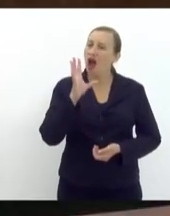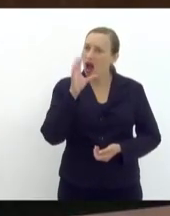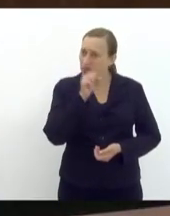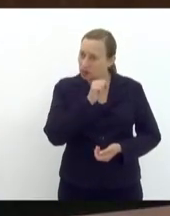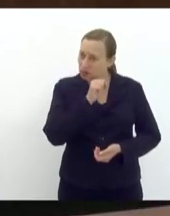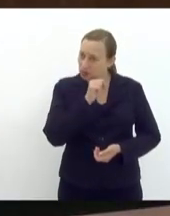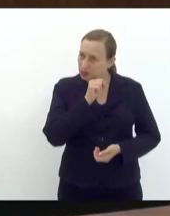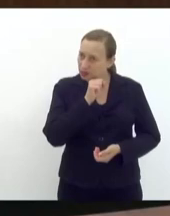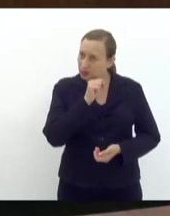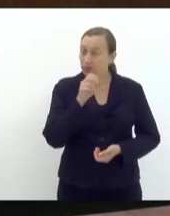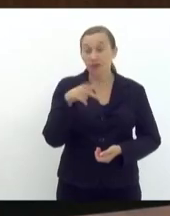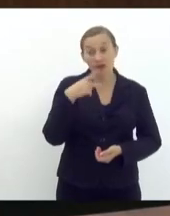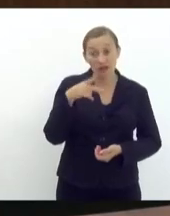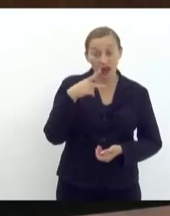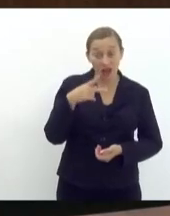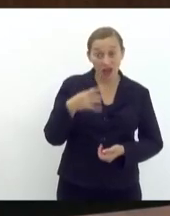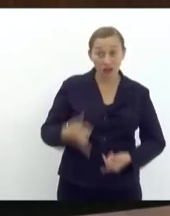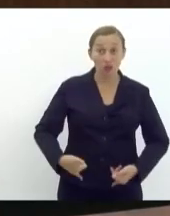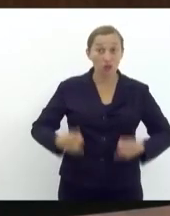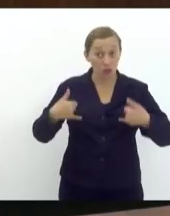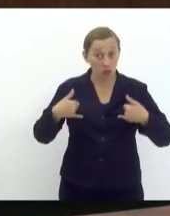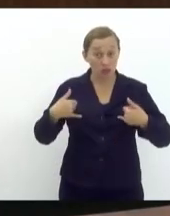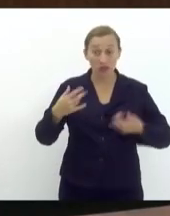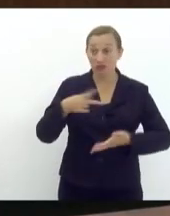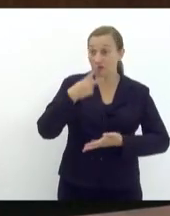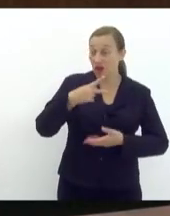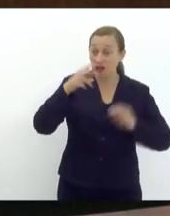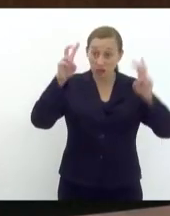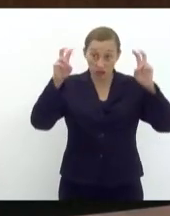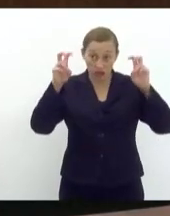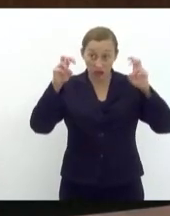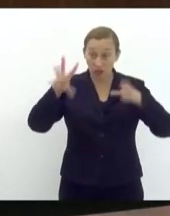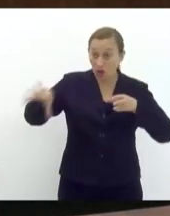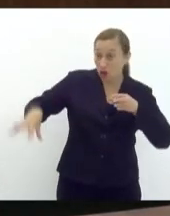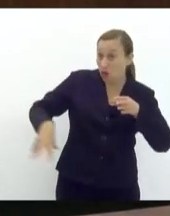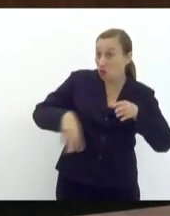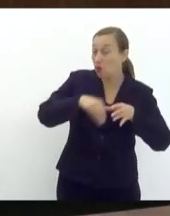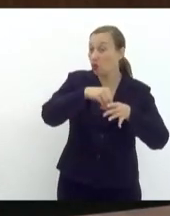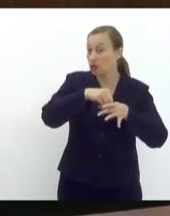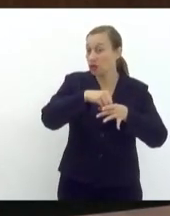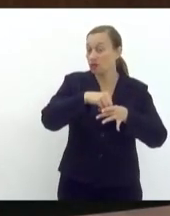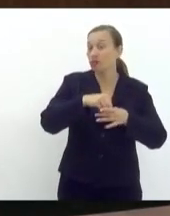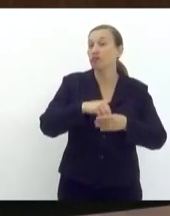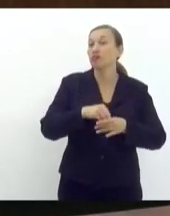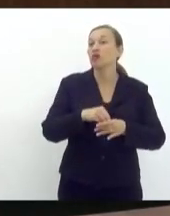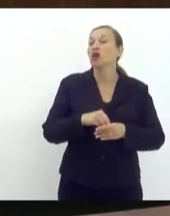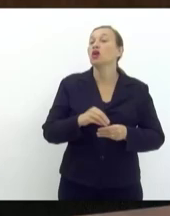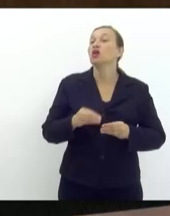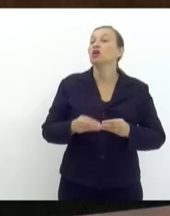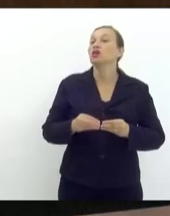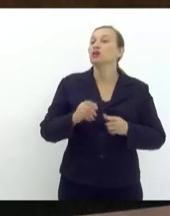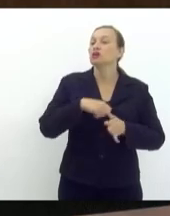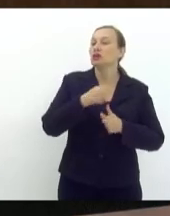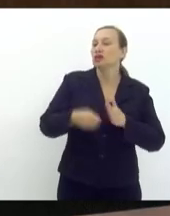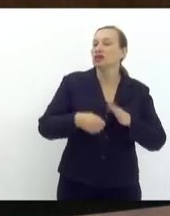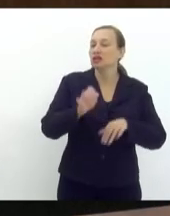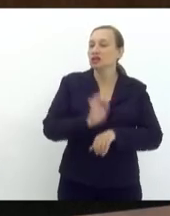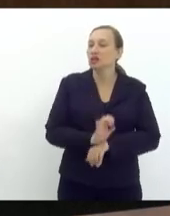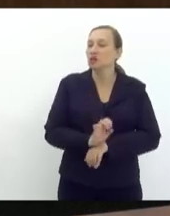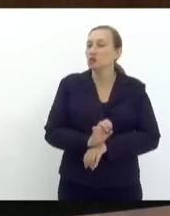para dizer que muito me honra também falar sobre o tema incluir no nosso calendário Estadual